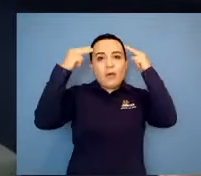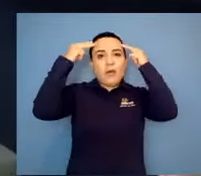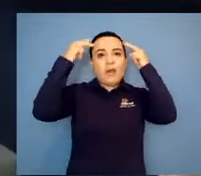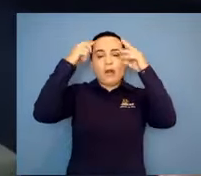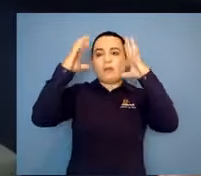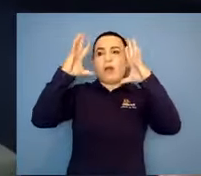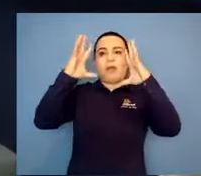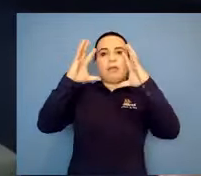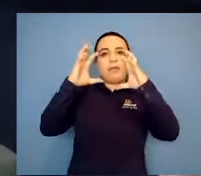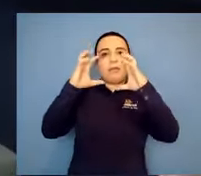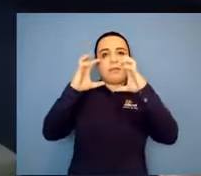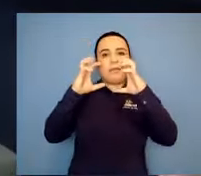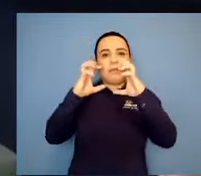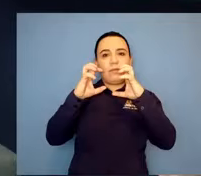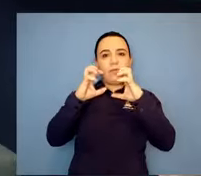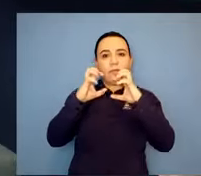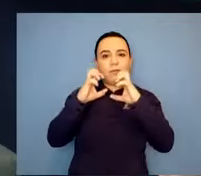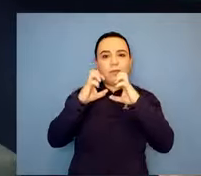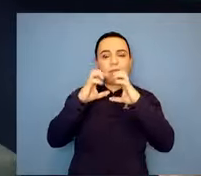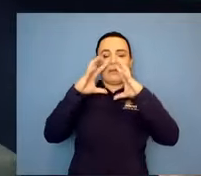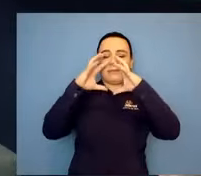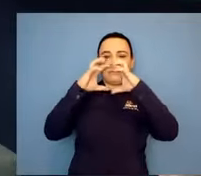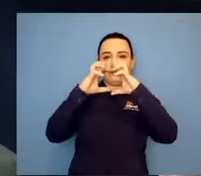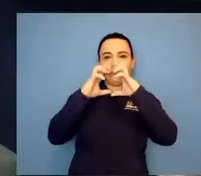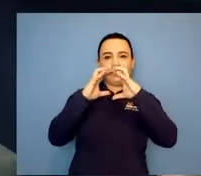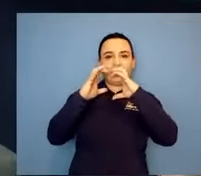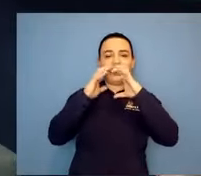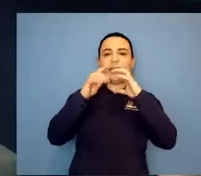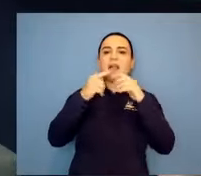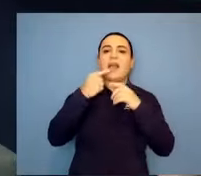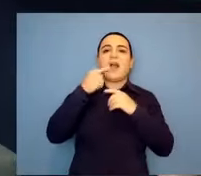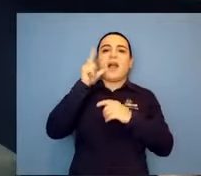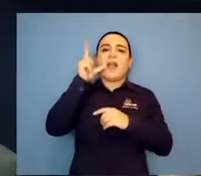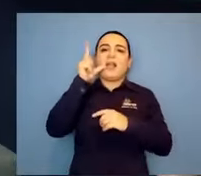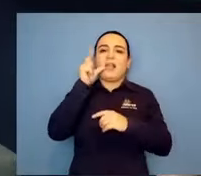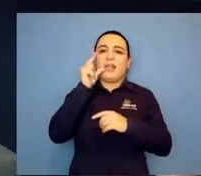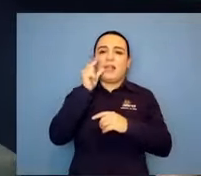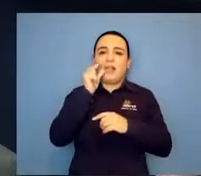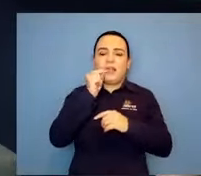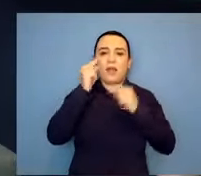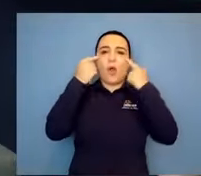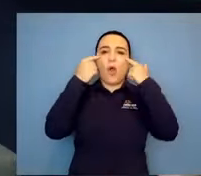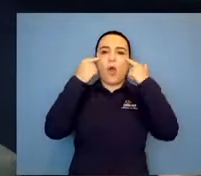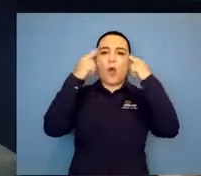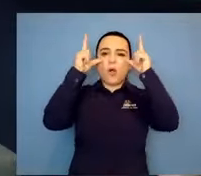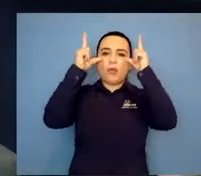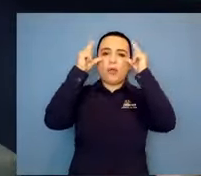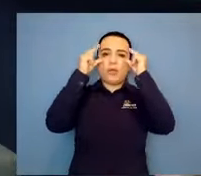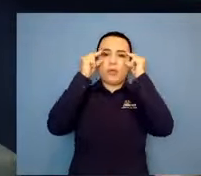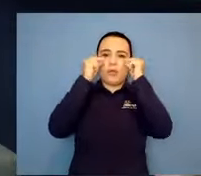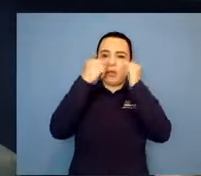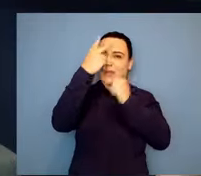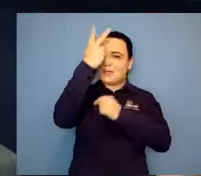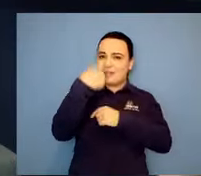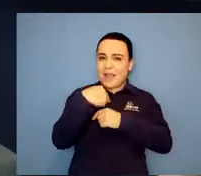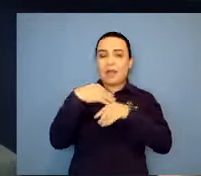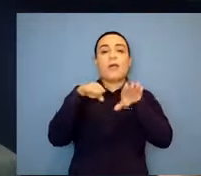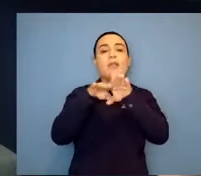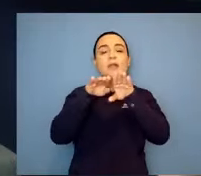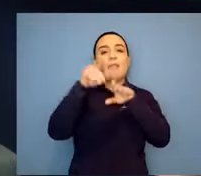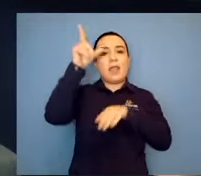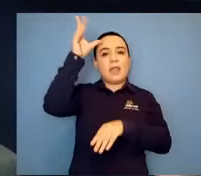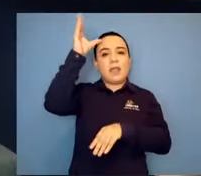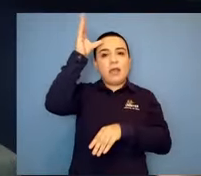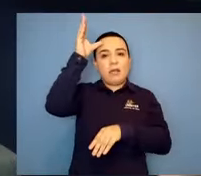pouco nesse período, né? A linguagem dele já tinha diminuído bastante. Então, ele parou de falar e logo já para